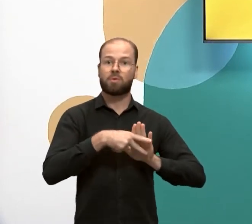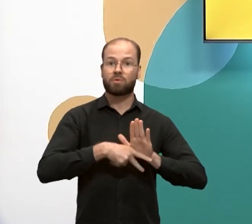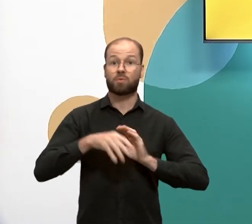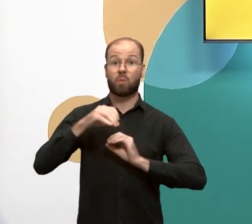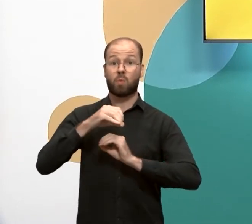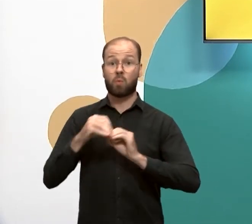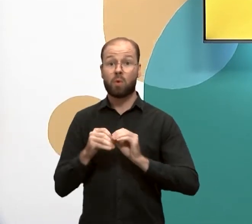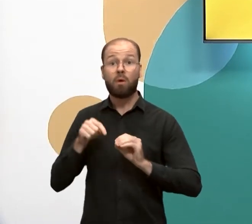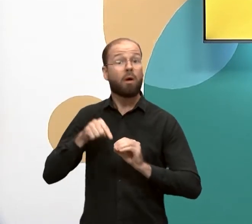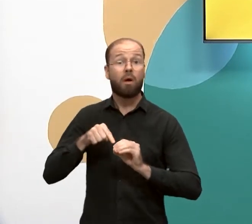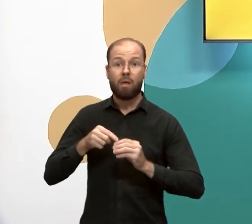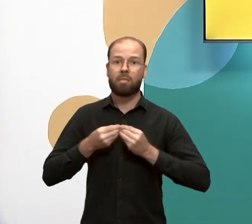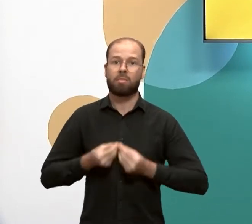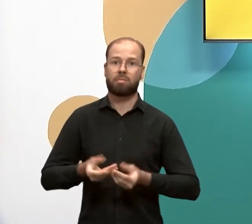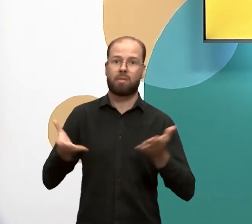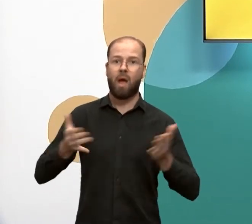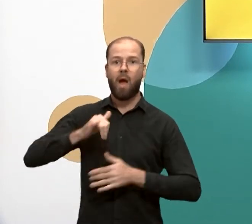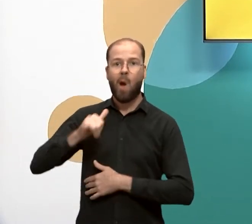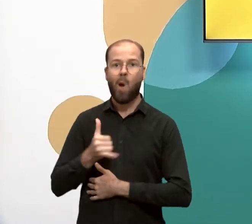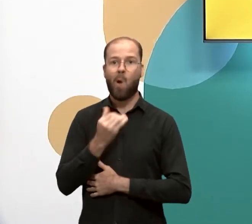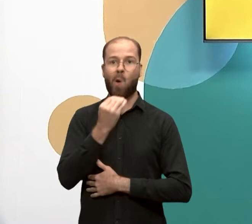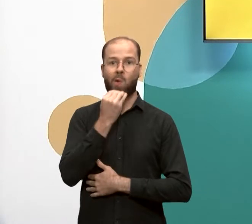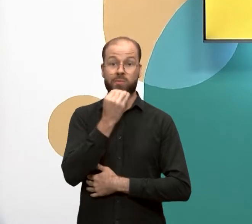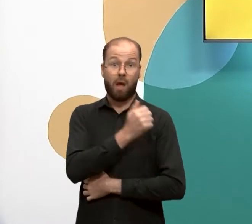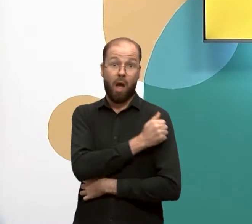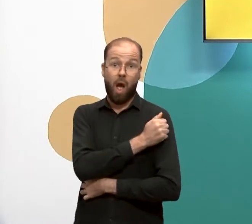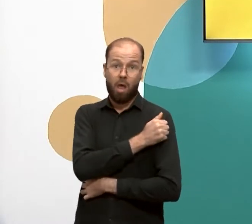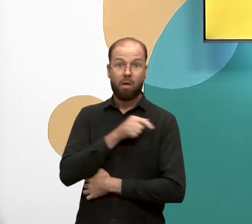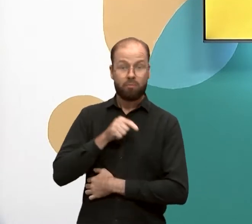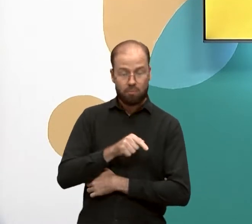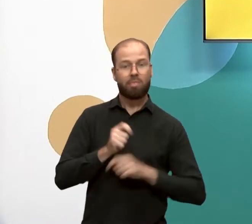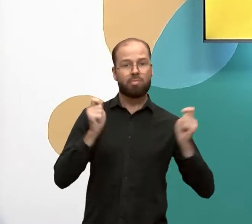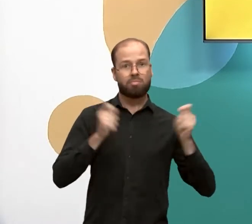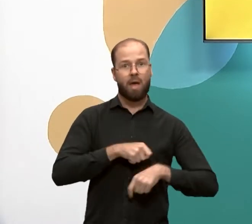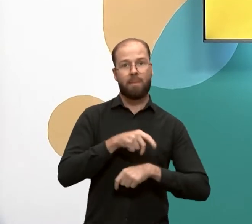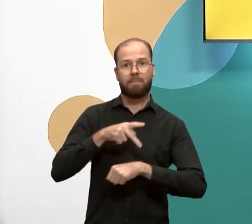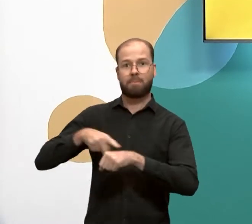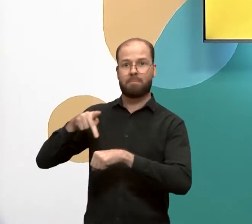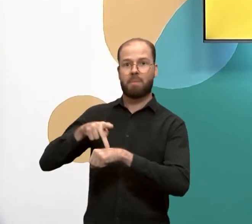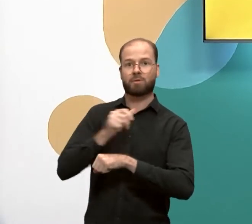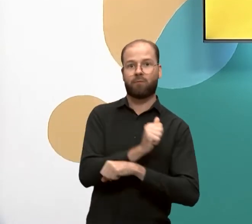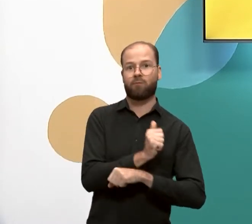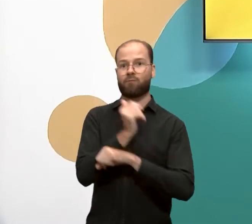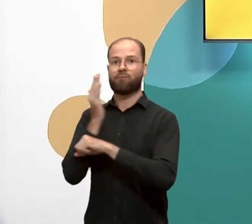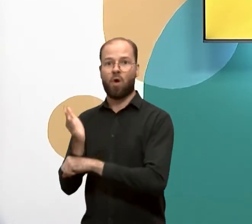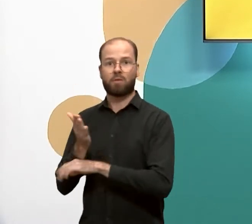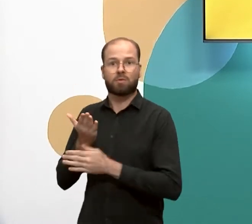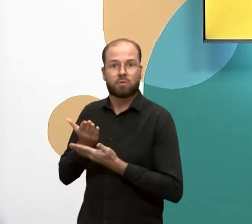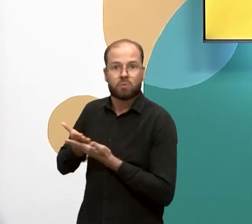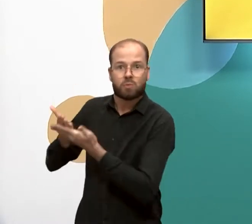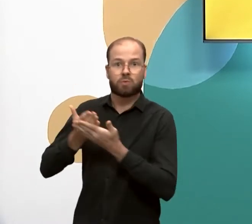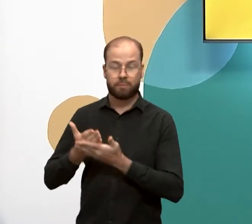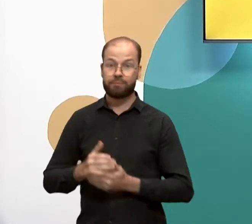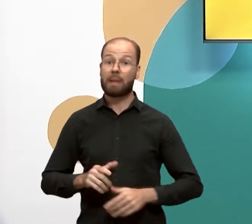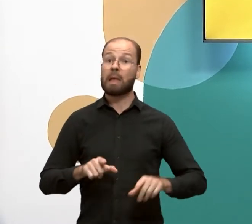possibilidade do estudante passar um tempinho estudando fora do Brasil. Além disso, você